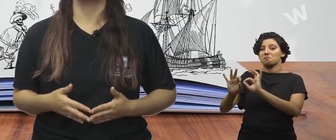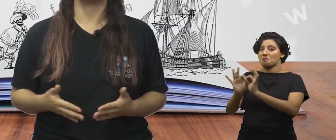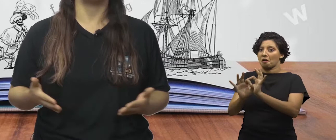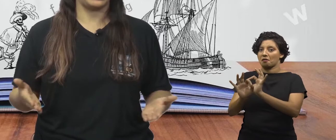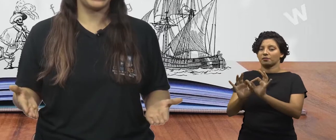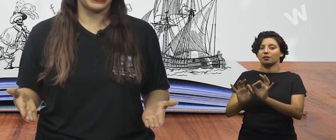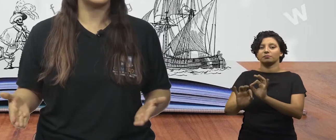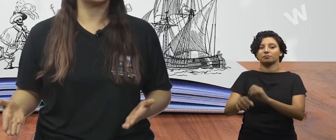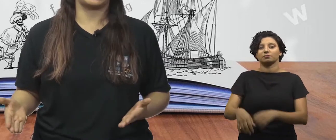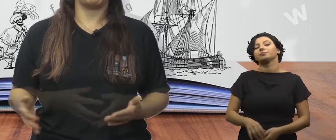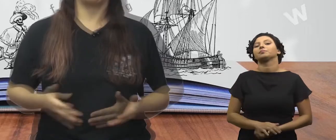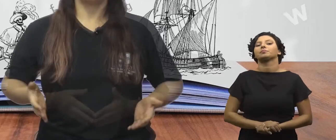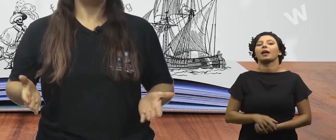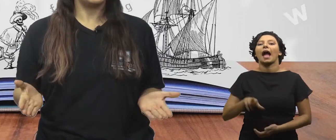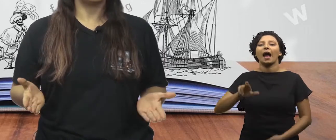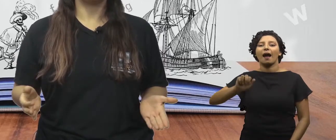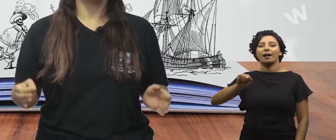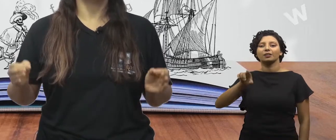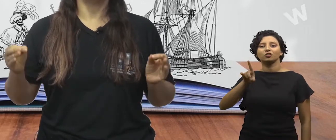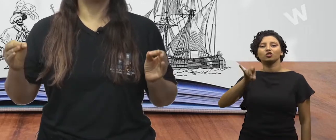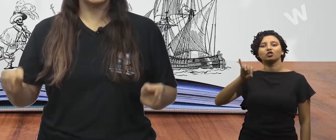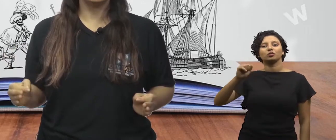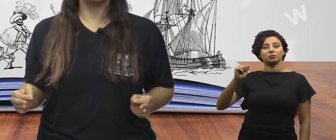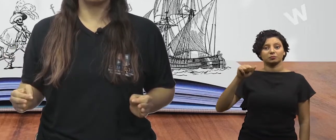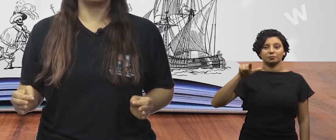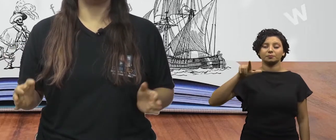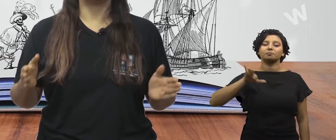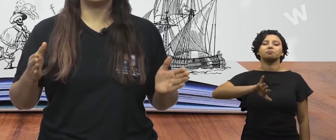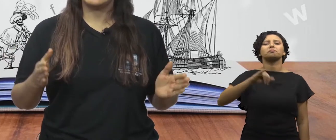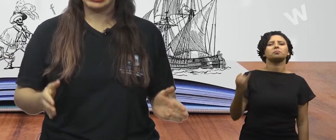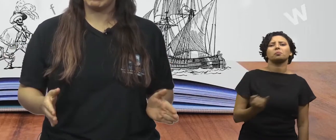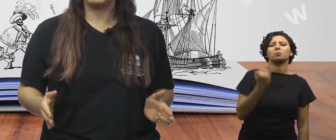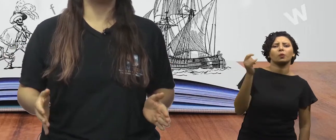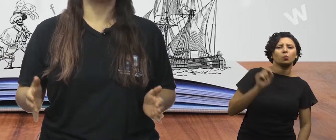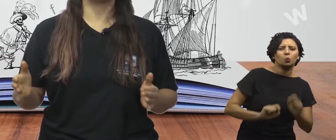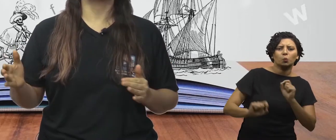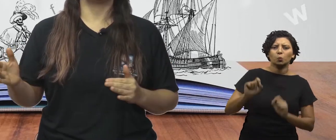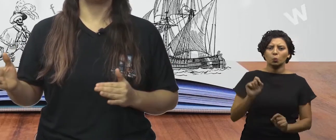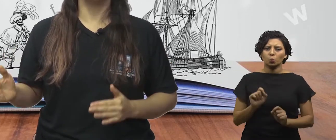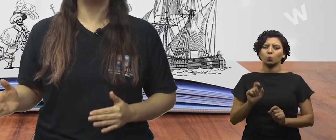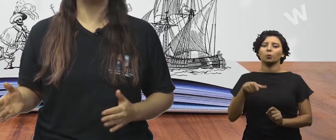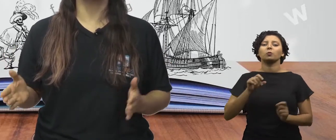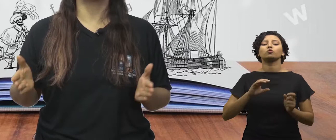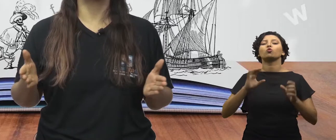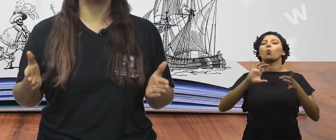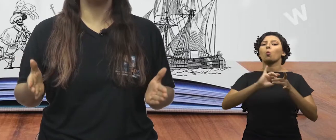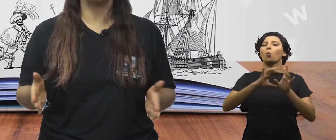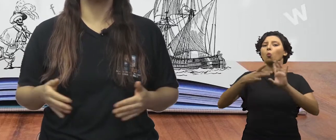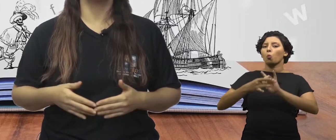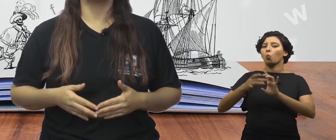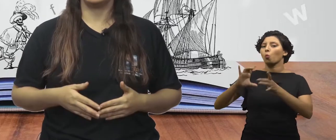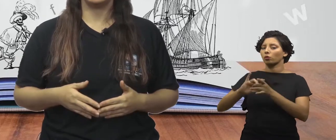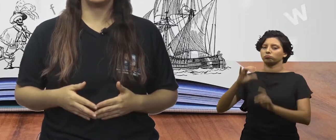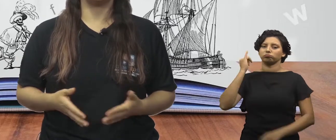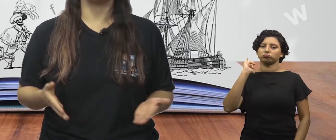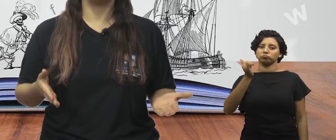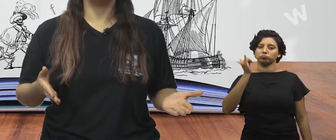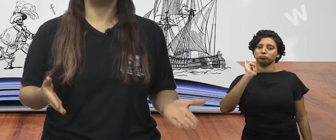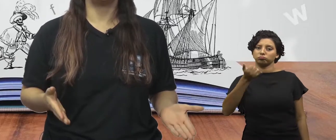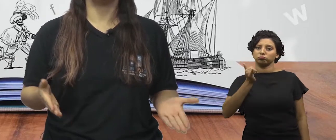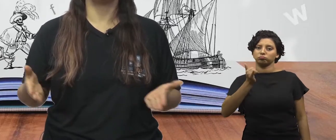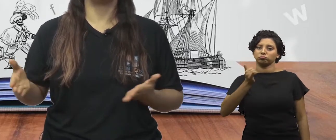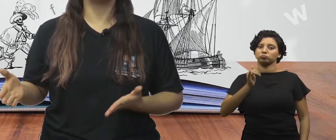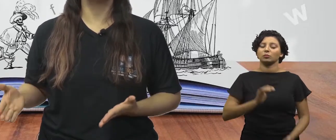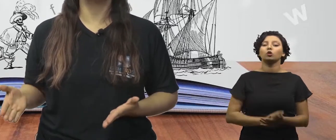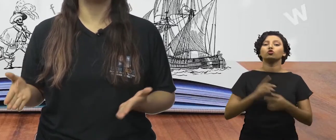mesmo controle, é radical. Porém, o que nos importa na língua portuguesa é o contexto de uma narrativa.